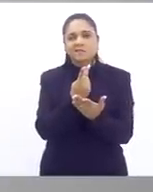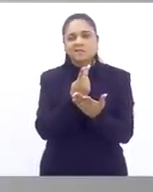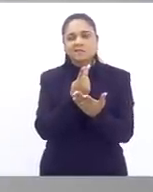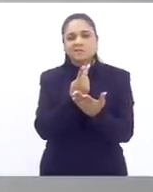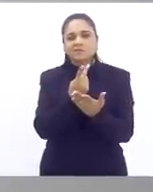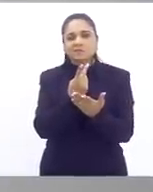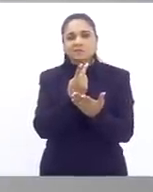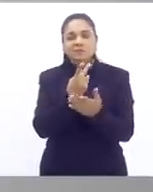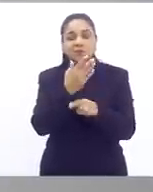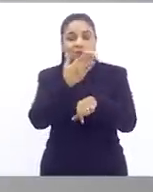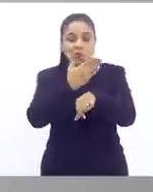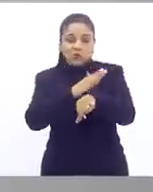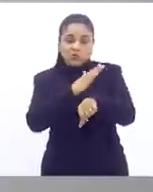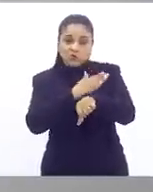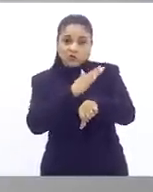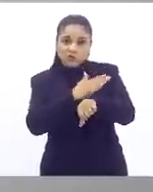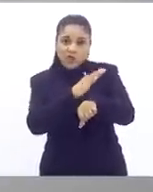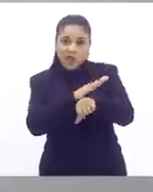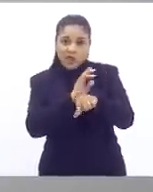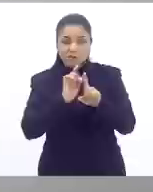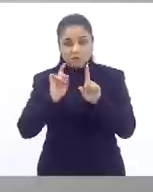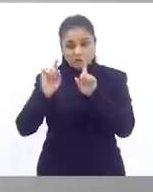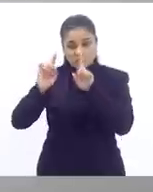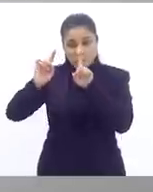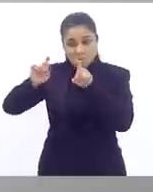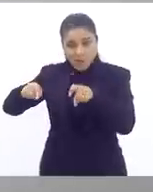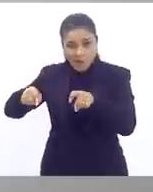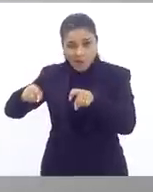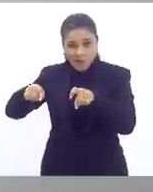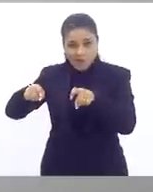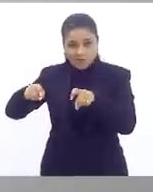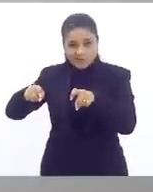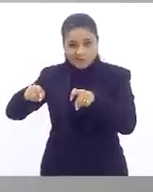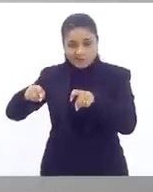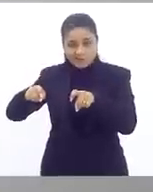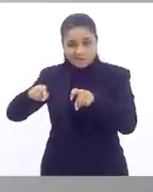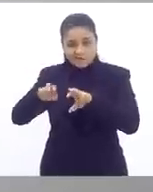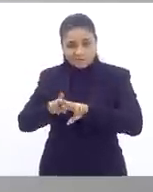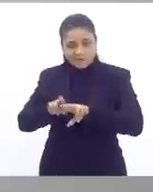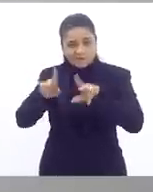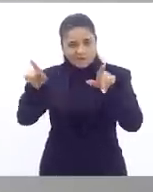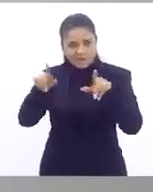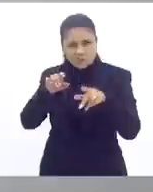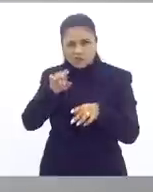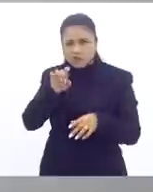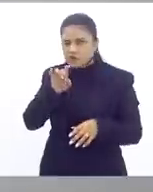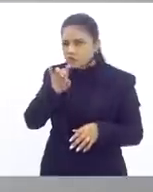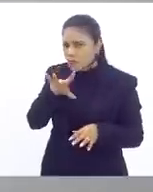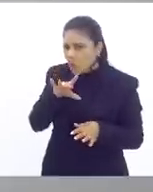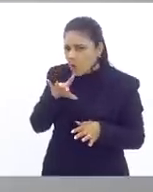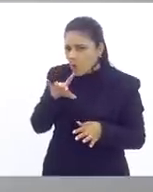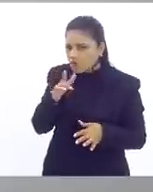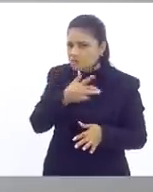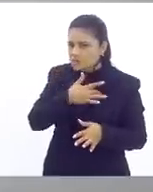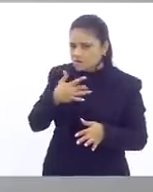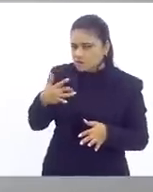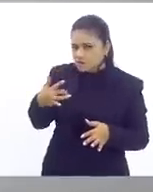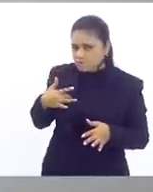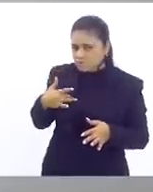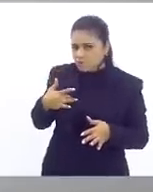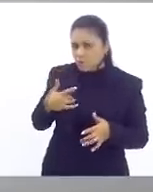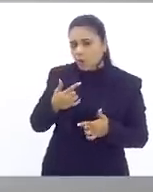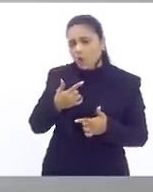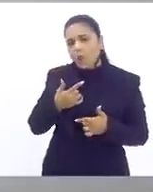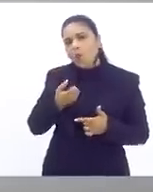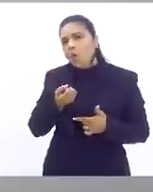estágio e a posse se isso acontece só com a saúde ou em outras